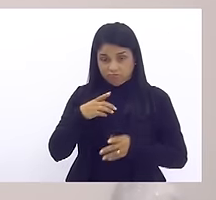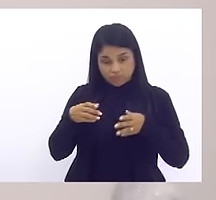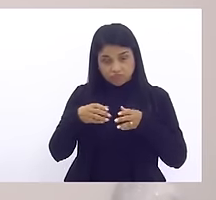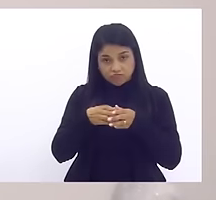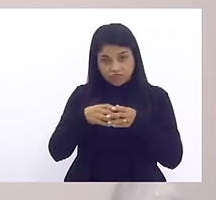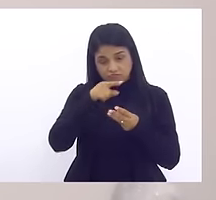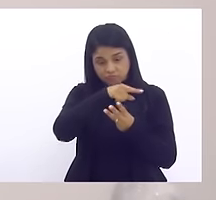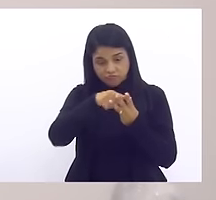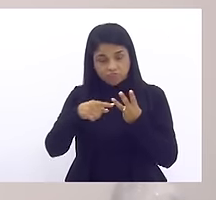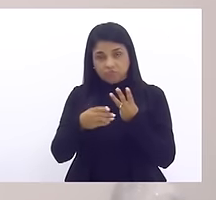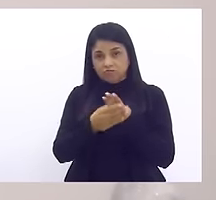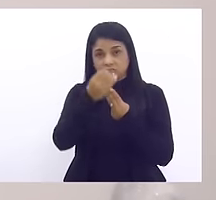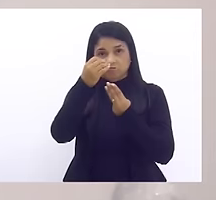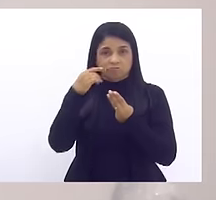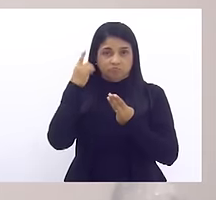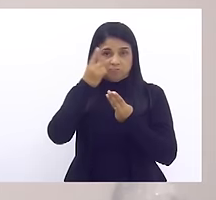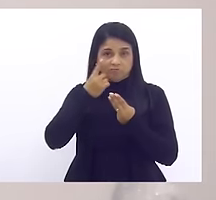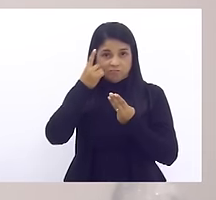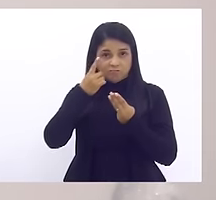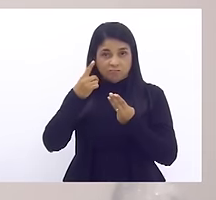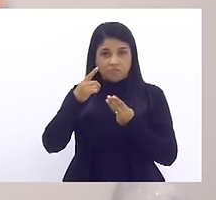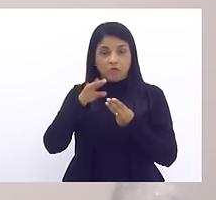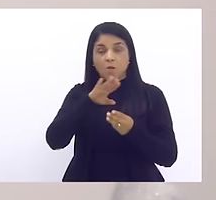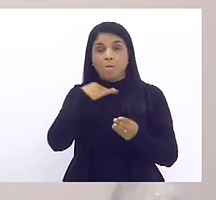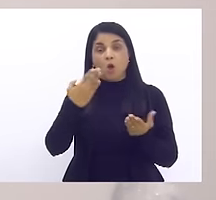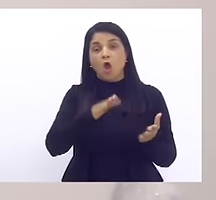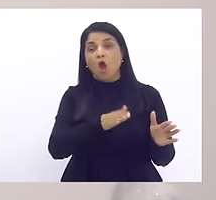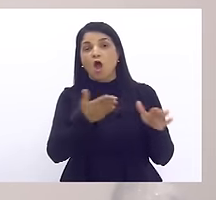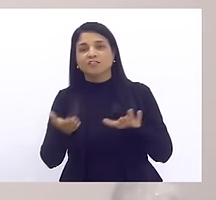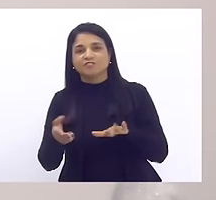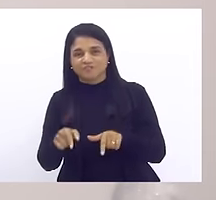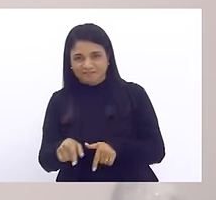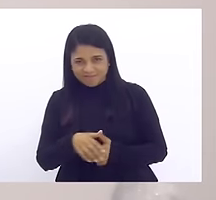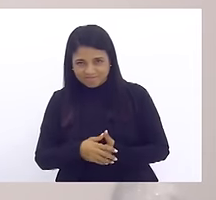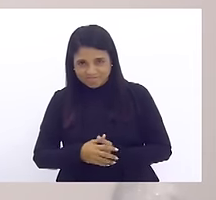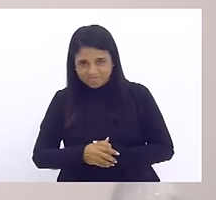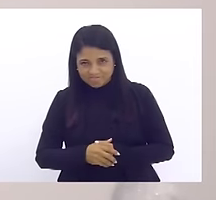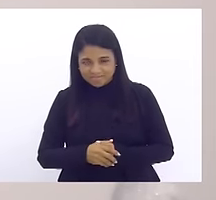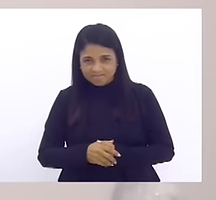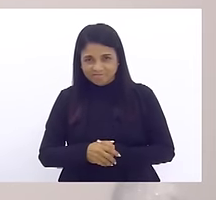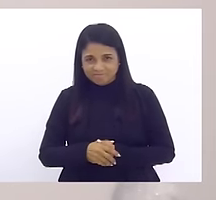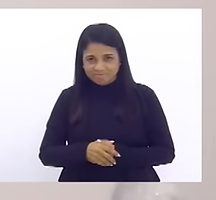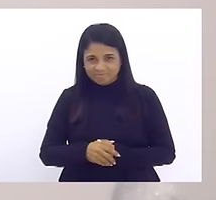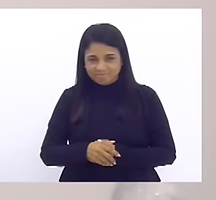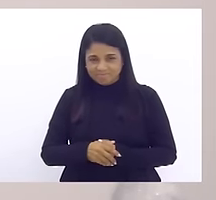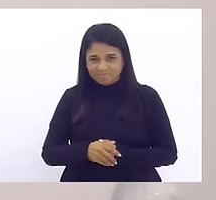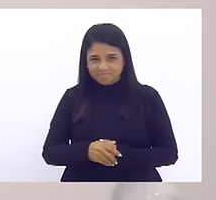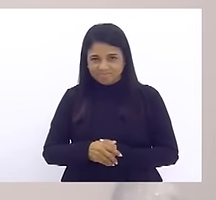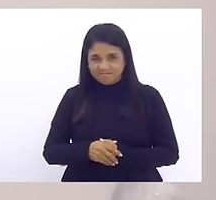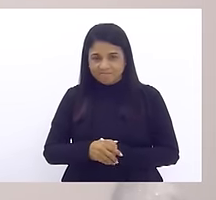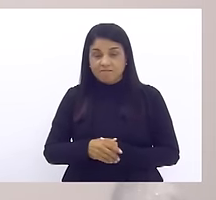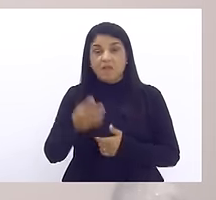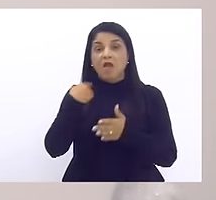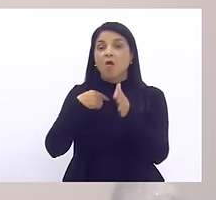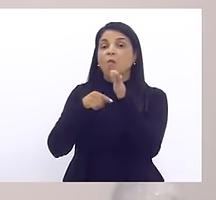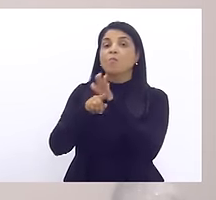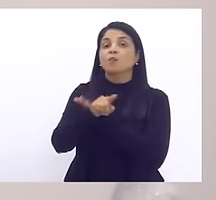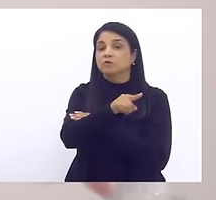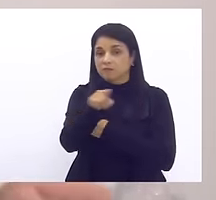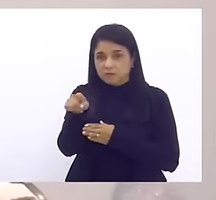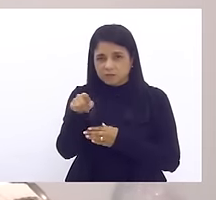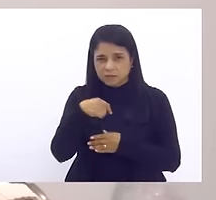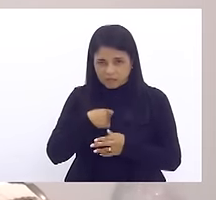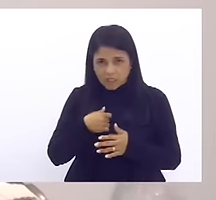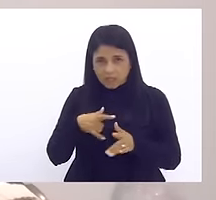recebemos ameaça de morte por estar botando dentro dessa ferida E aí eu pergunto a vocês vocês